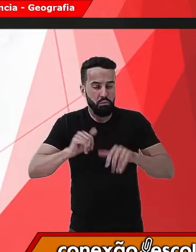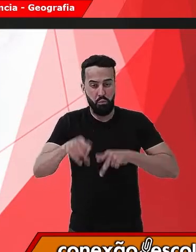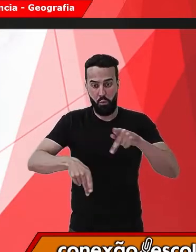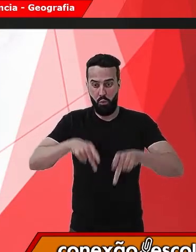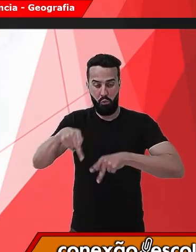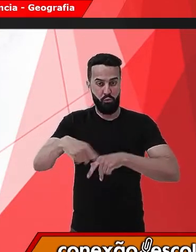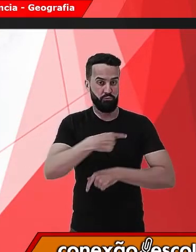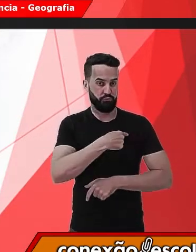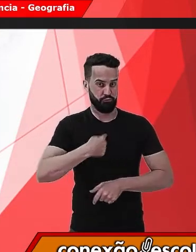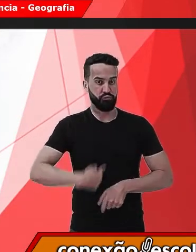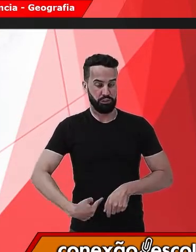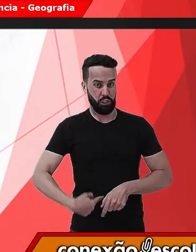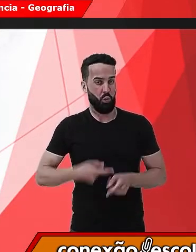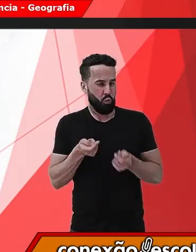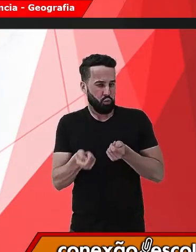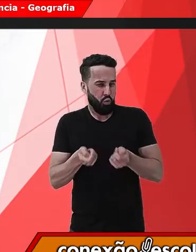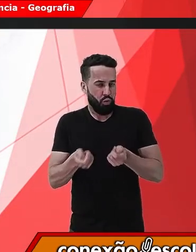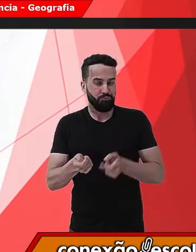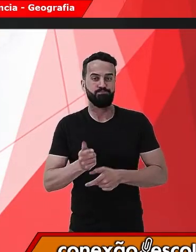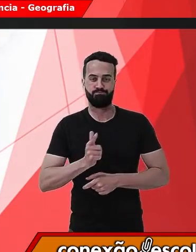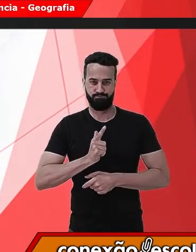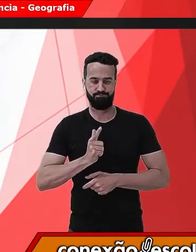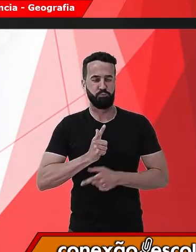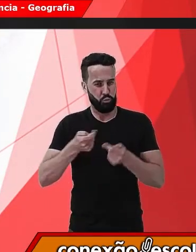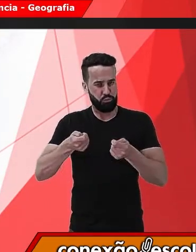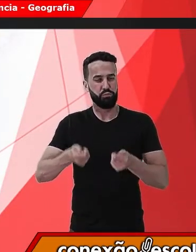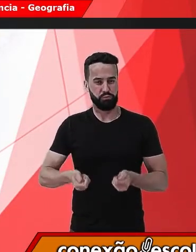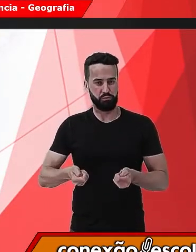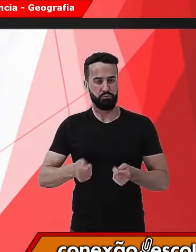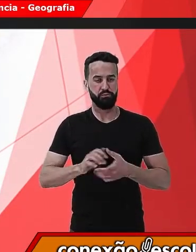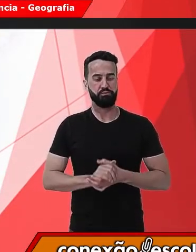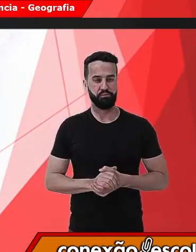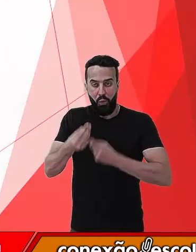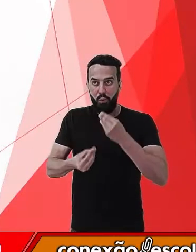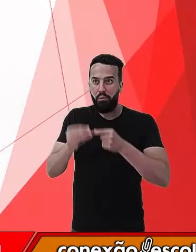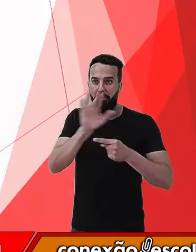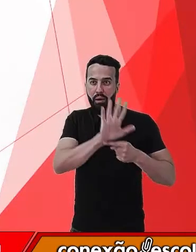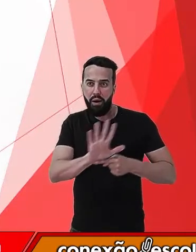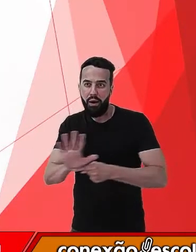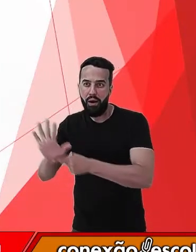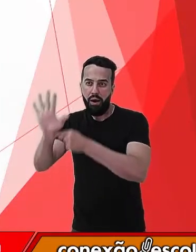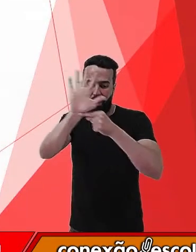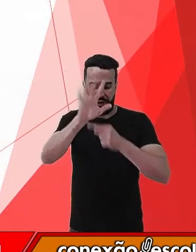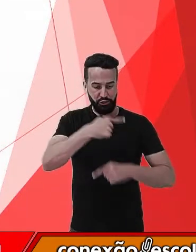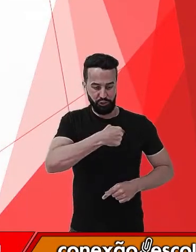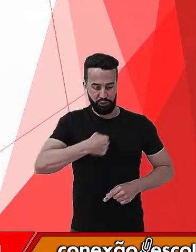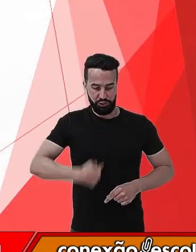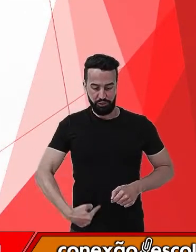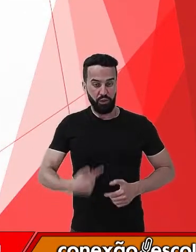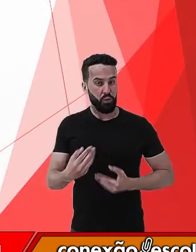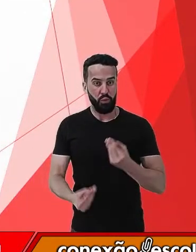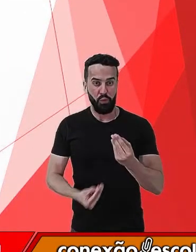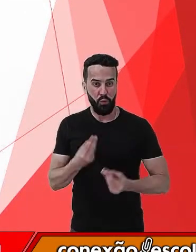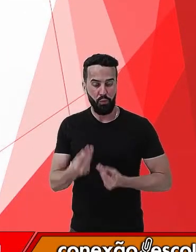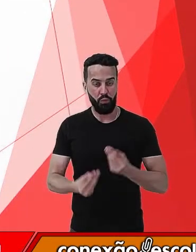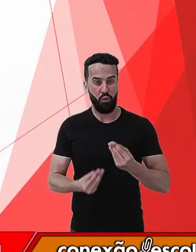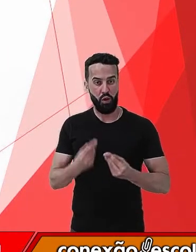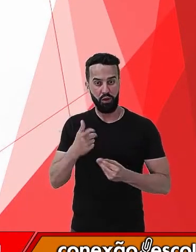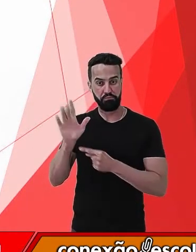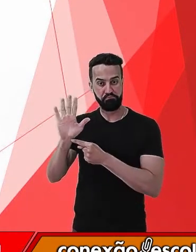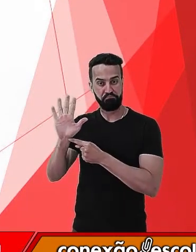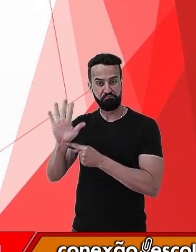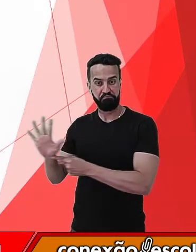tributárias para exportação. Atualmente, nós podemos dizer que o modelo econômico que